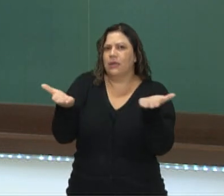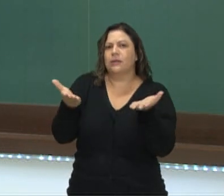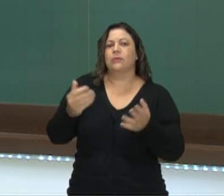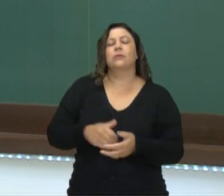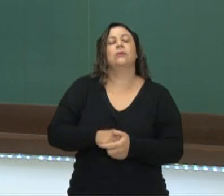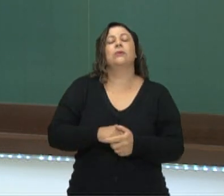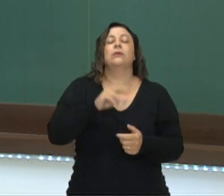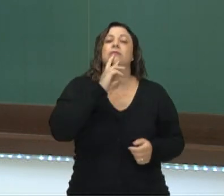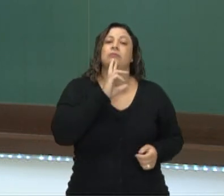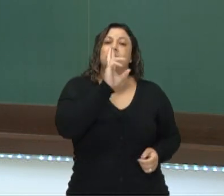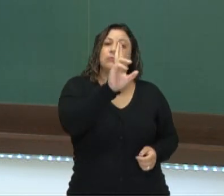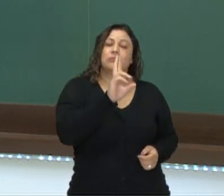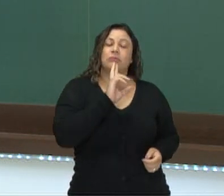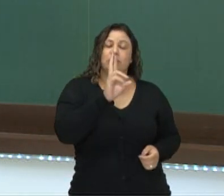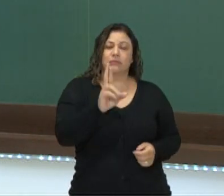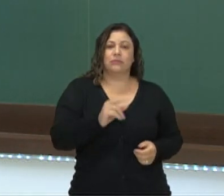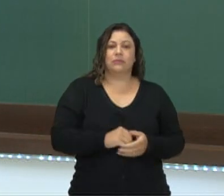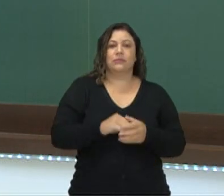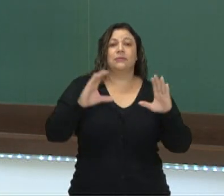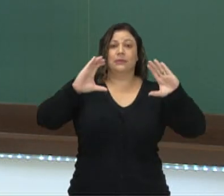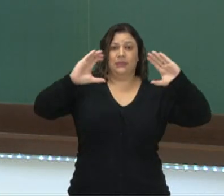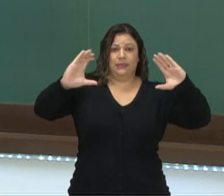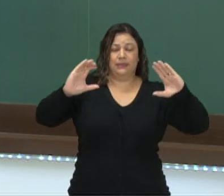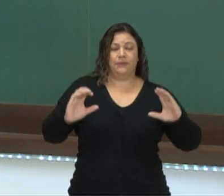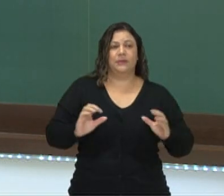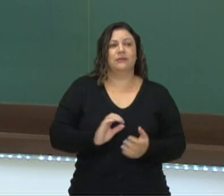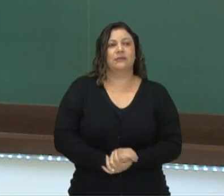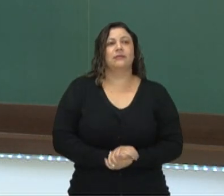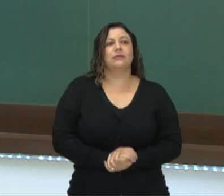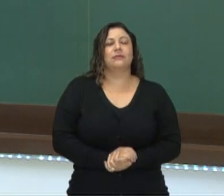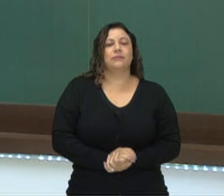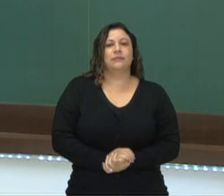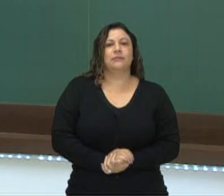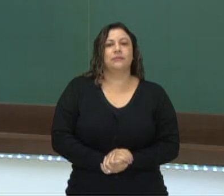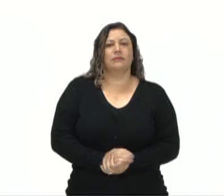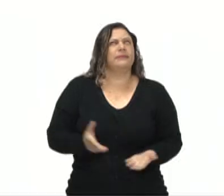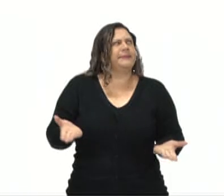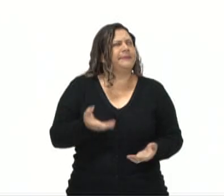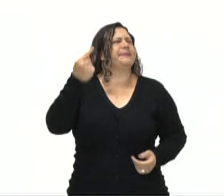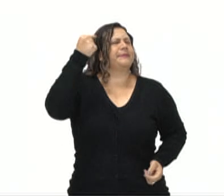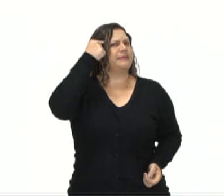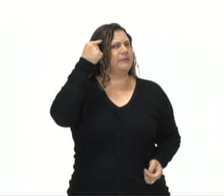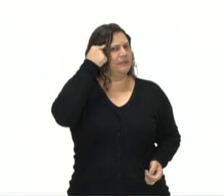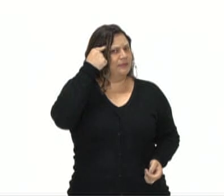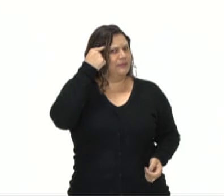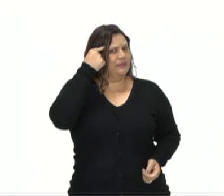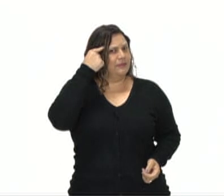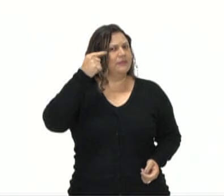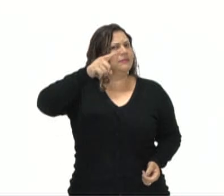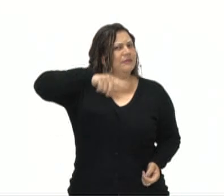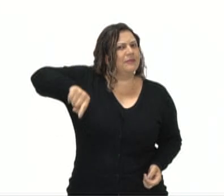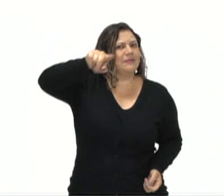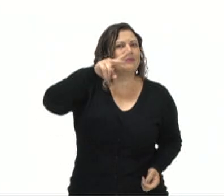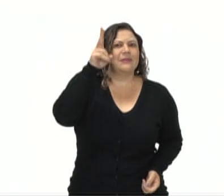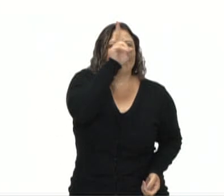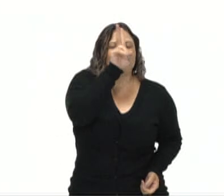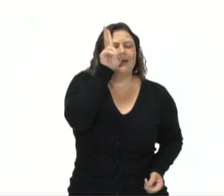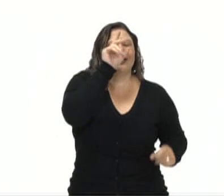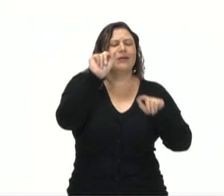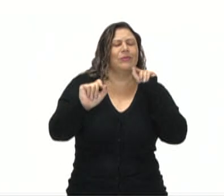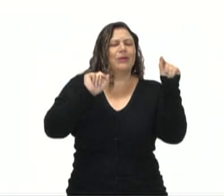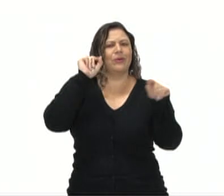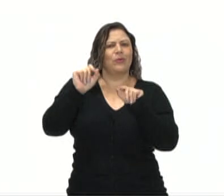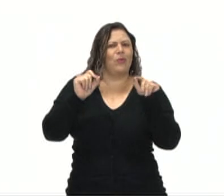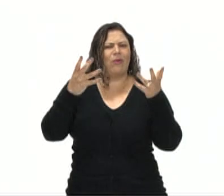aplicar na resolução das expressões. Então vamos pensar um pouquinho. Você lembra como se faz